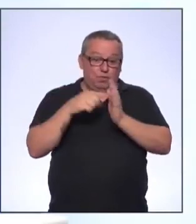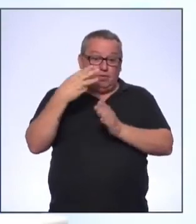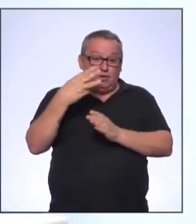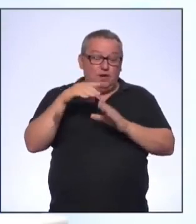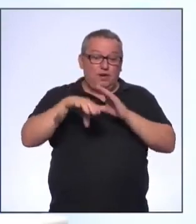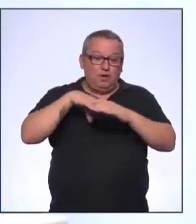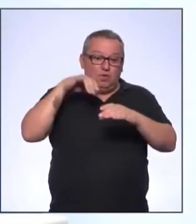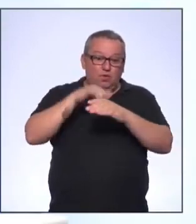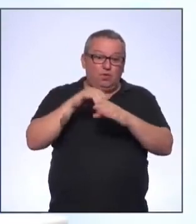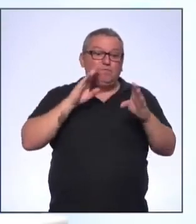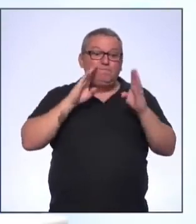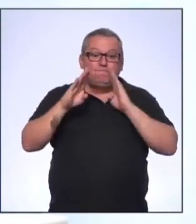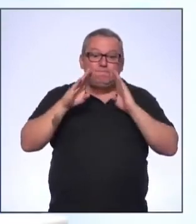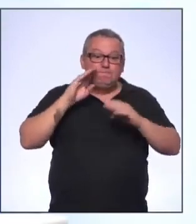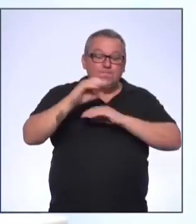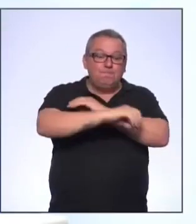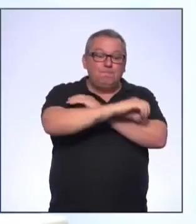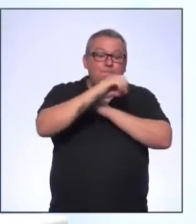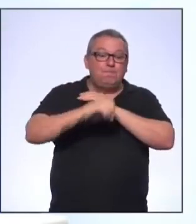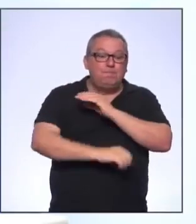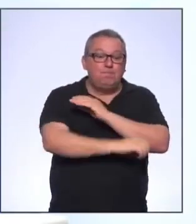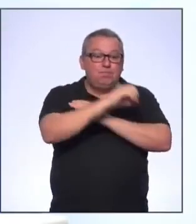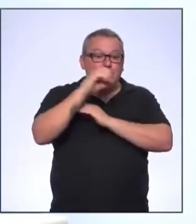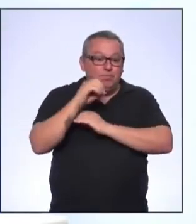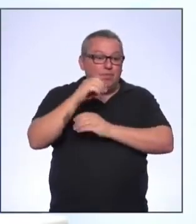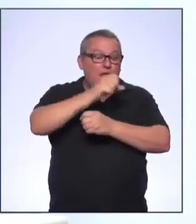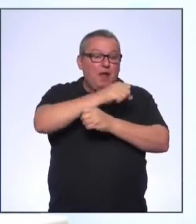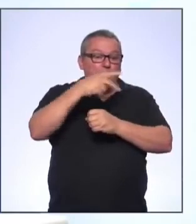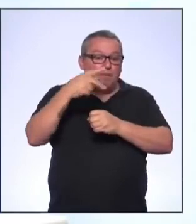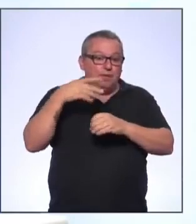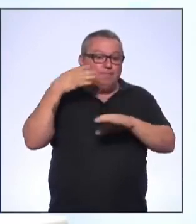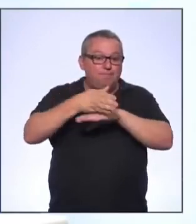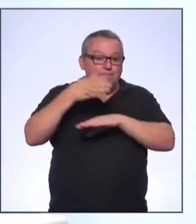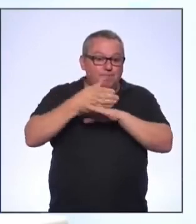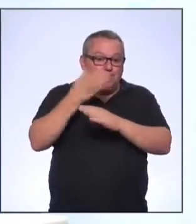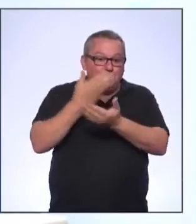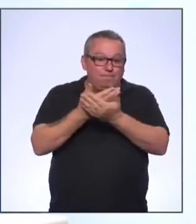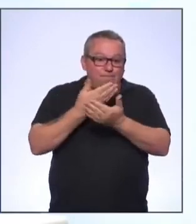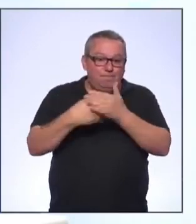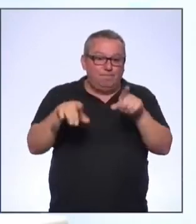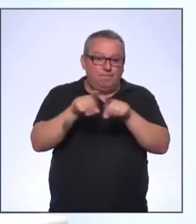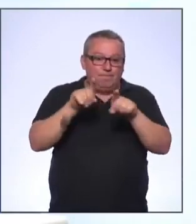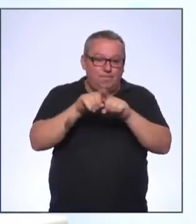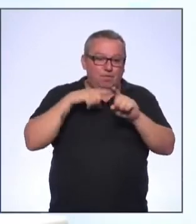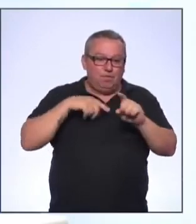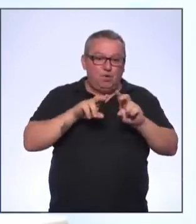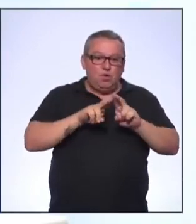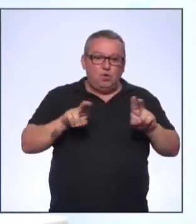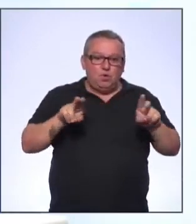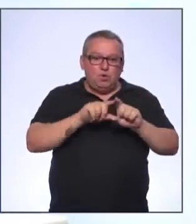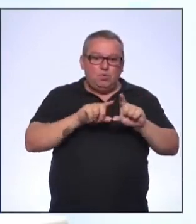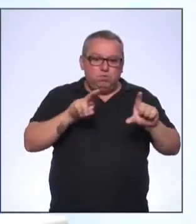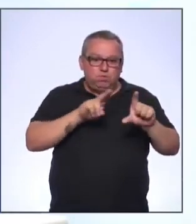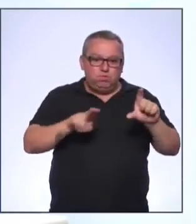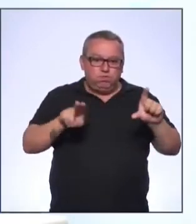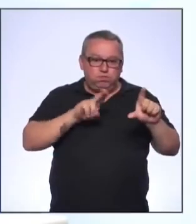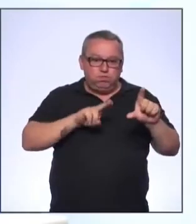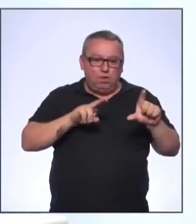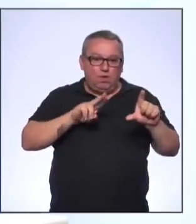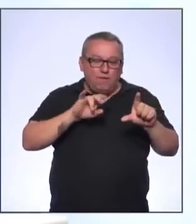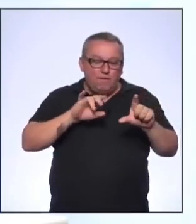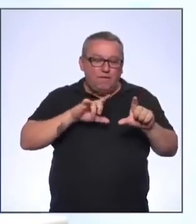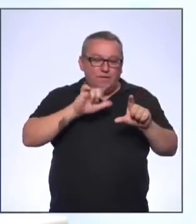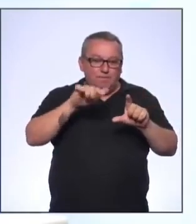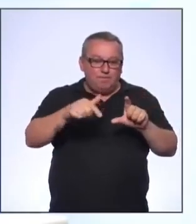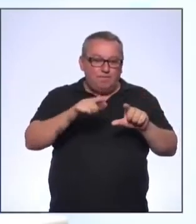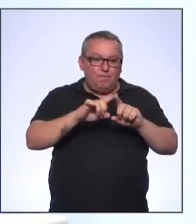Facebook, Centro de Mídias no aplicativo. Vocês podem participar da nossa aula. Aqui embaixo deve estar tendo várias conversas, né? Ou abrirá no momento